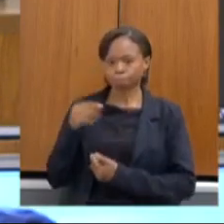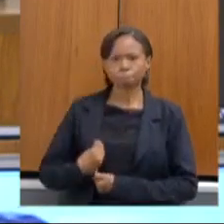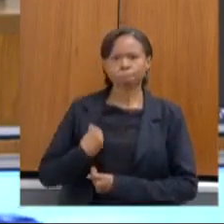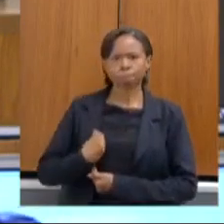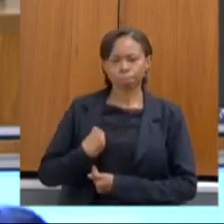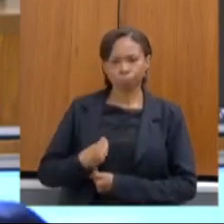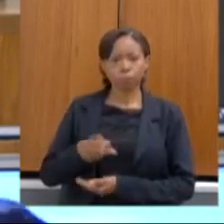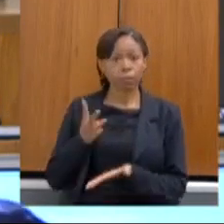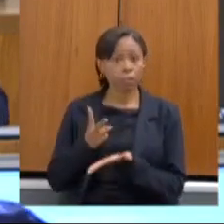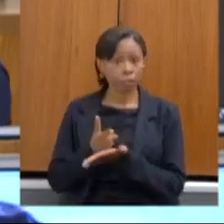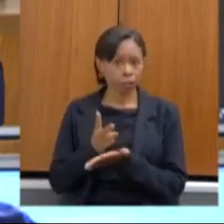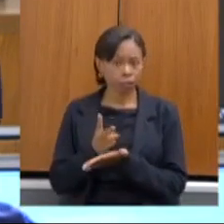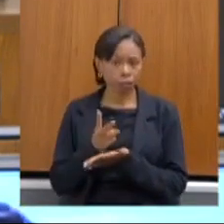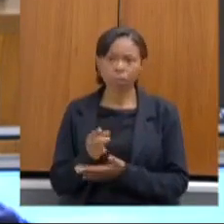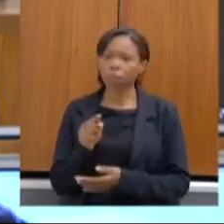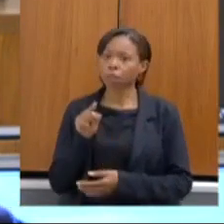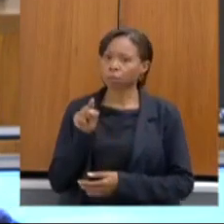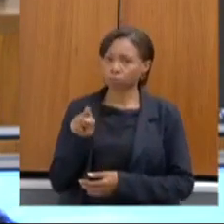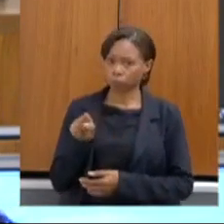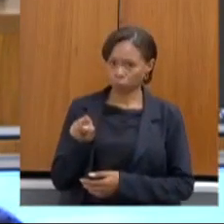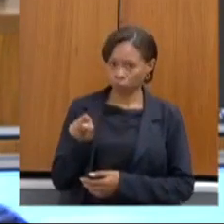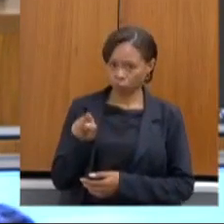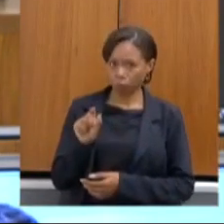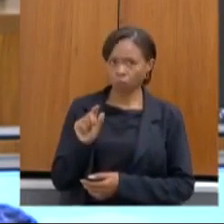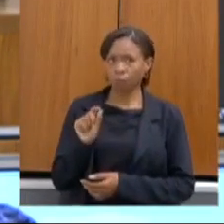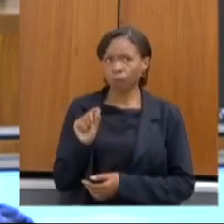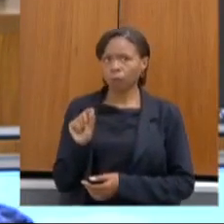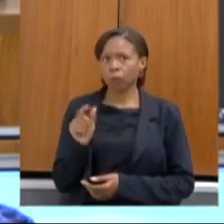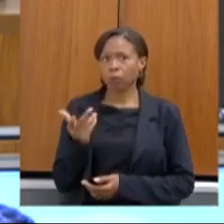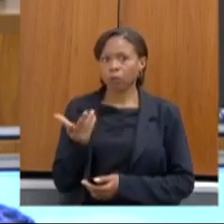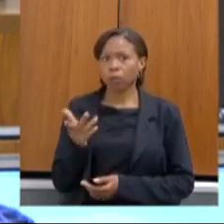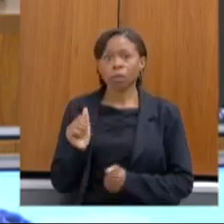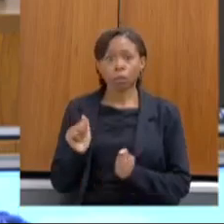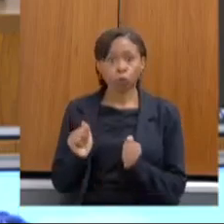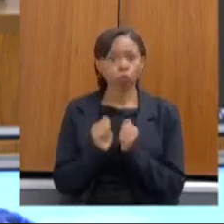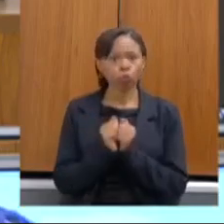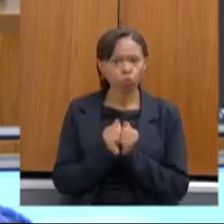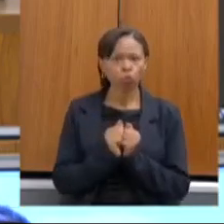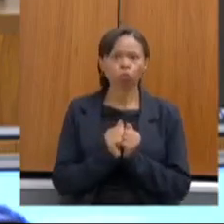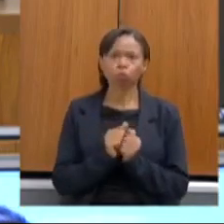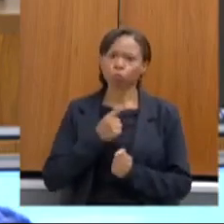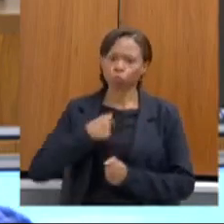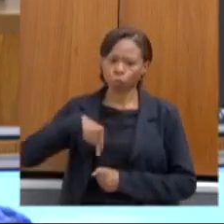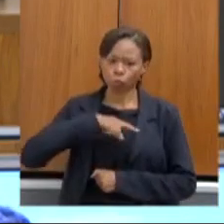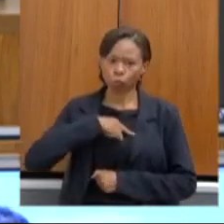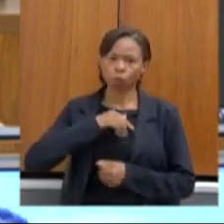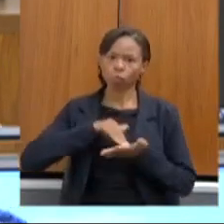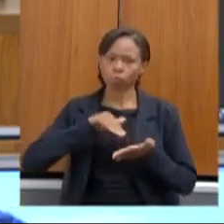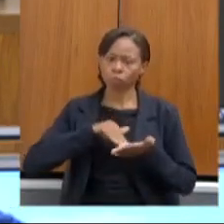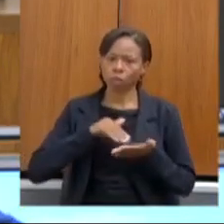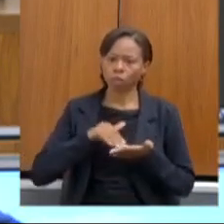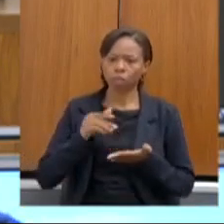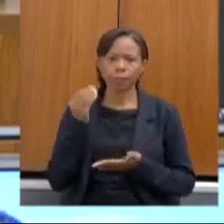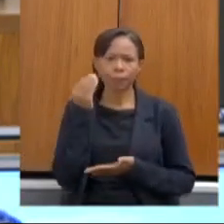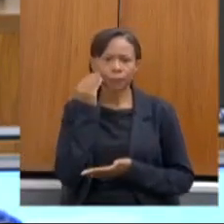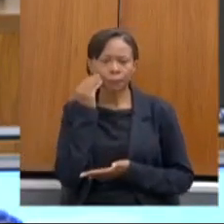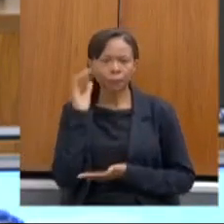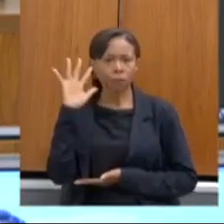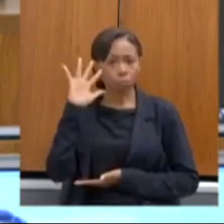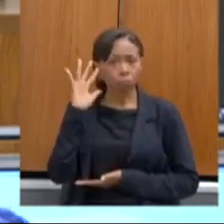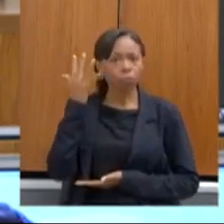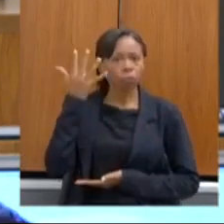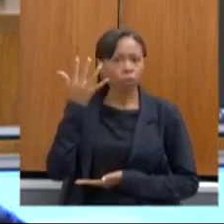sempre sempre é junto com a gente né na busca de soluções